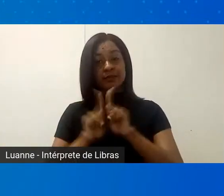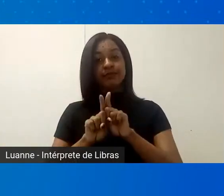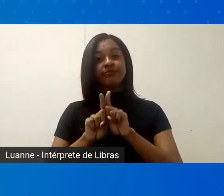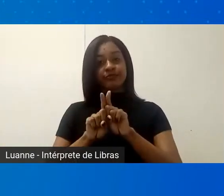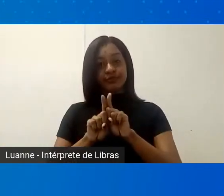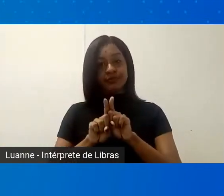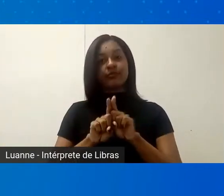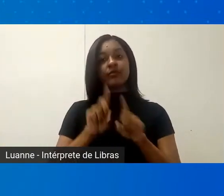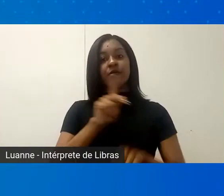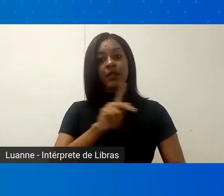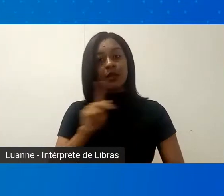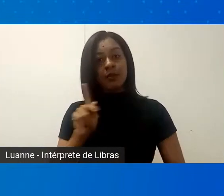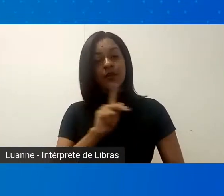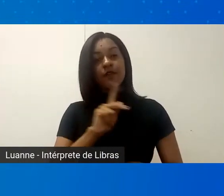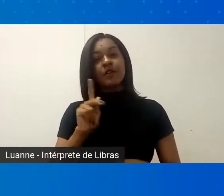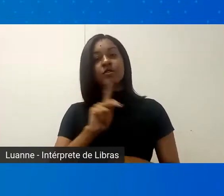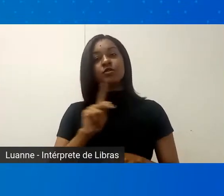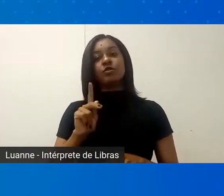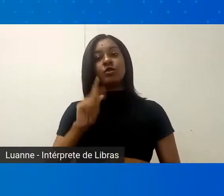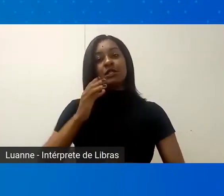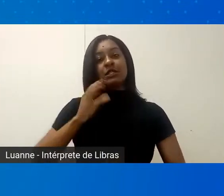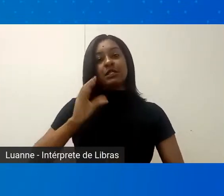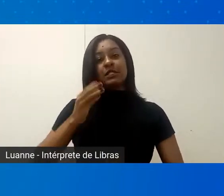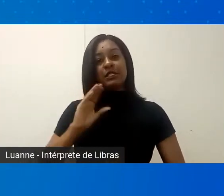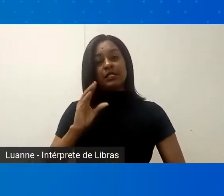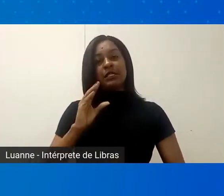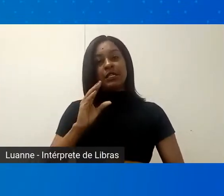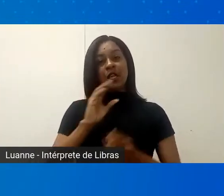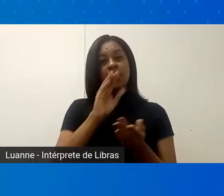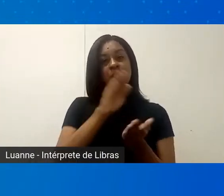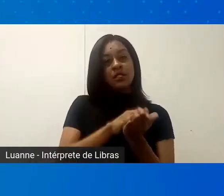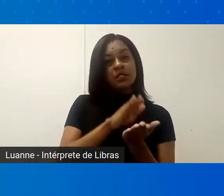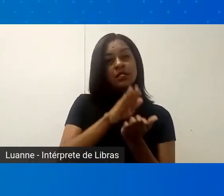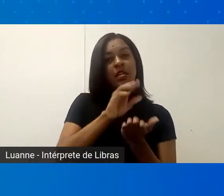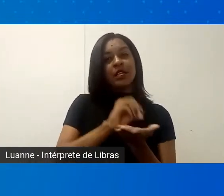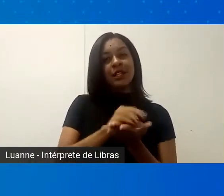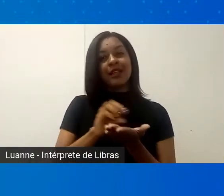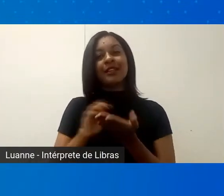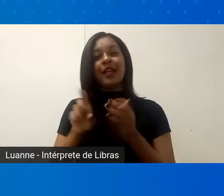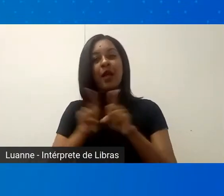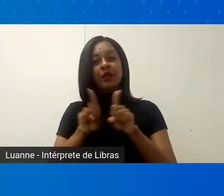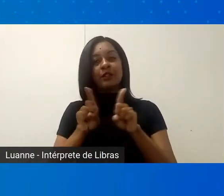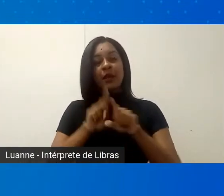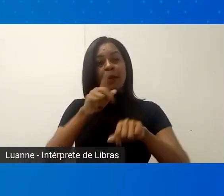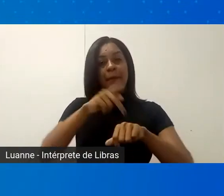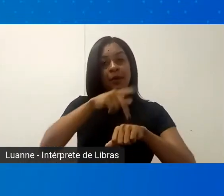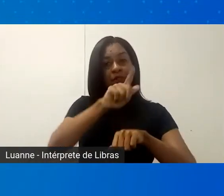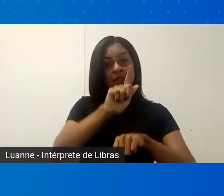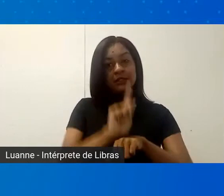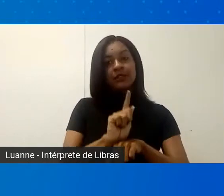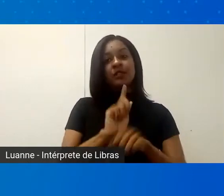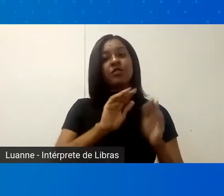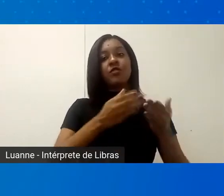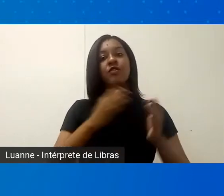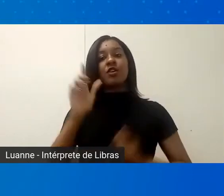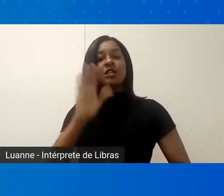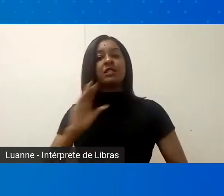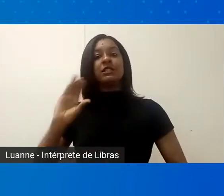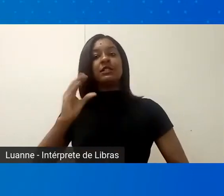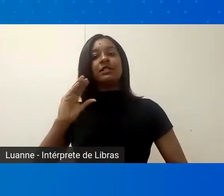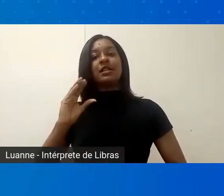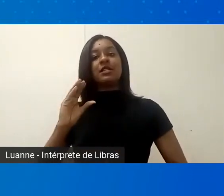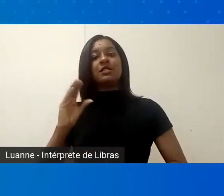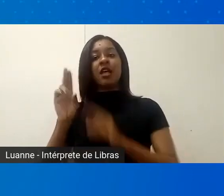documentação e no programa de pós-graduação em ciências da informação da USP ele é líder do grupo